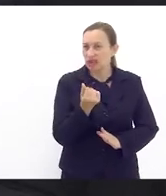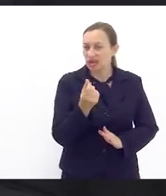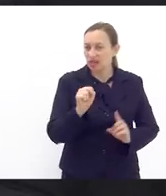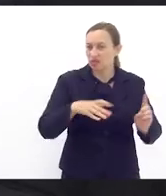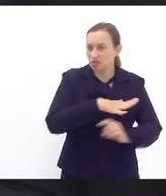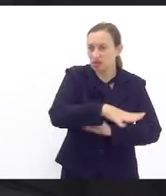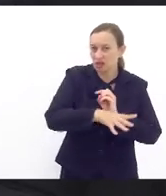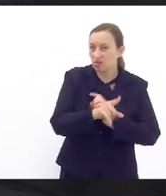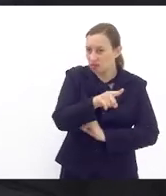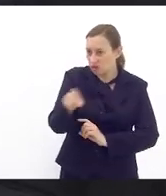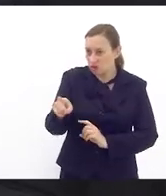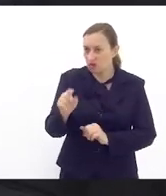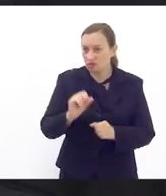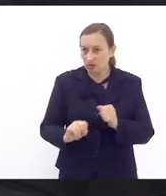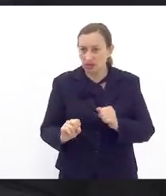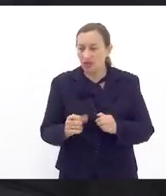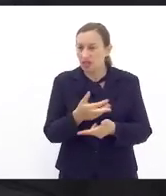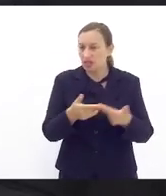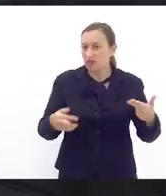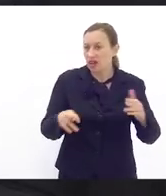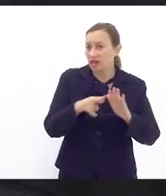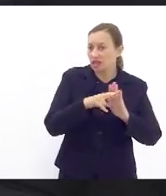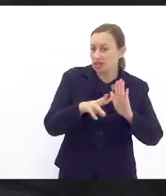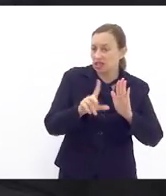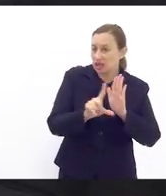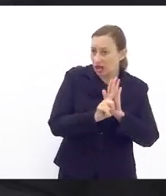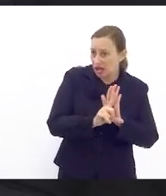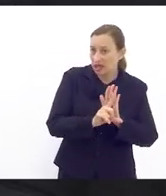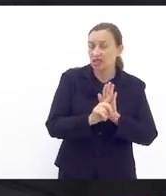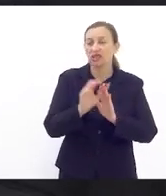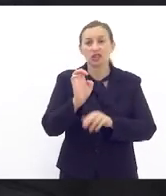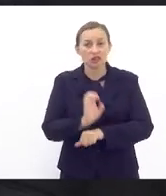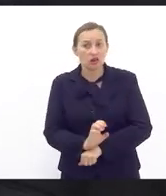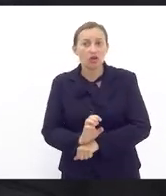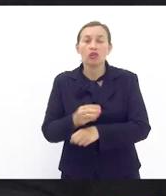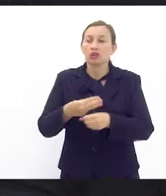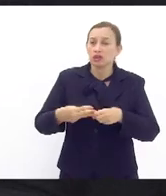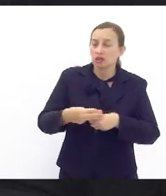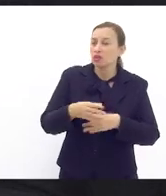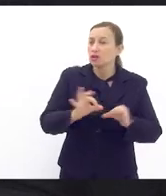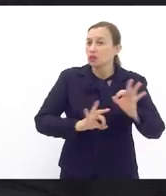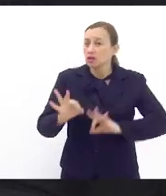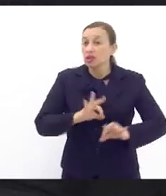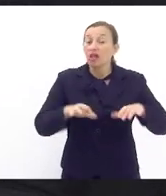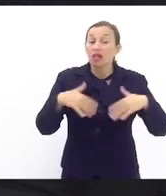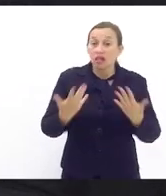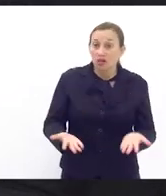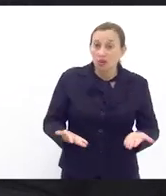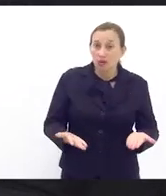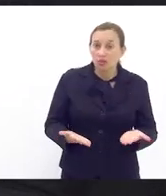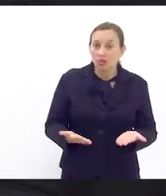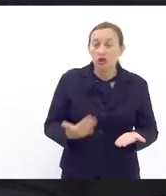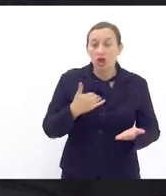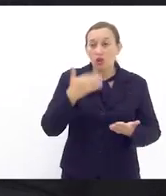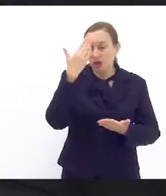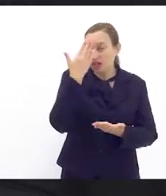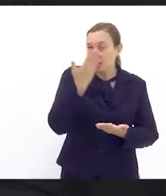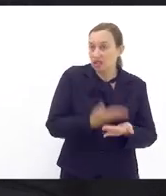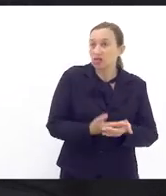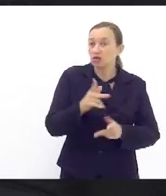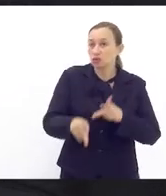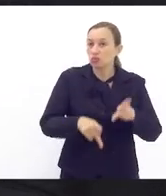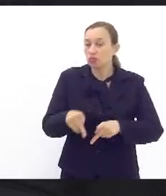vocês têm feito existem uma série de legislações municipais e estaduais que organizam isso então eu confio no povo do